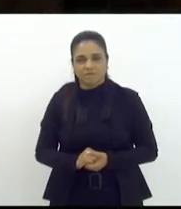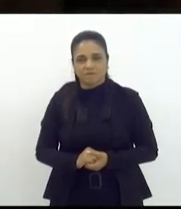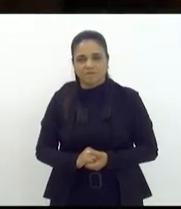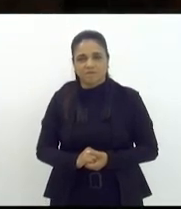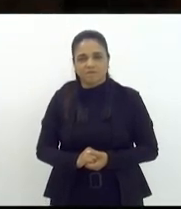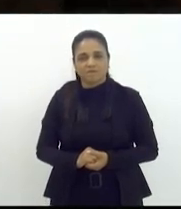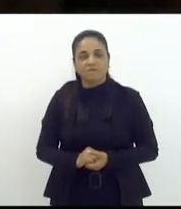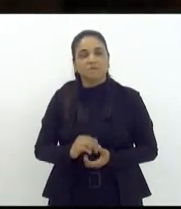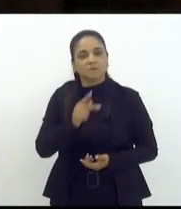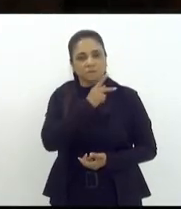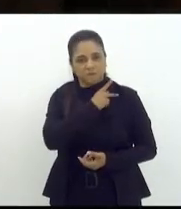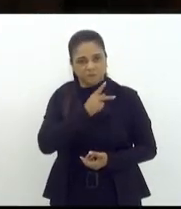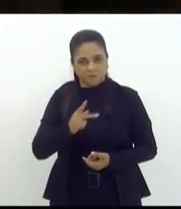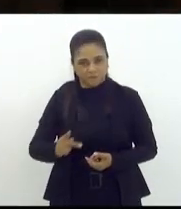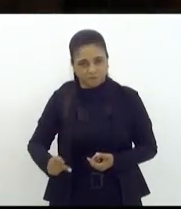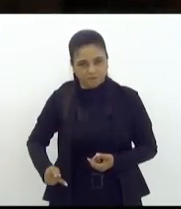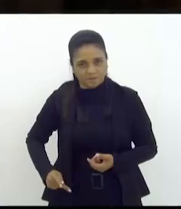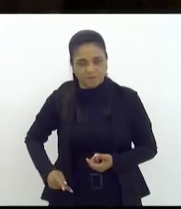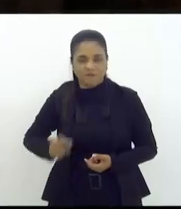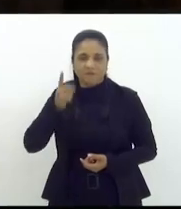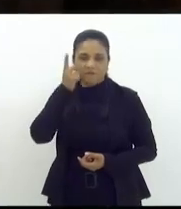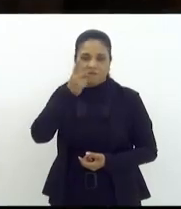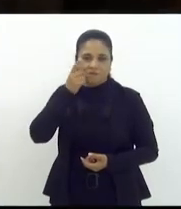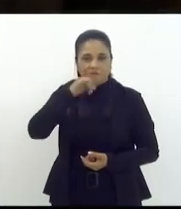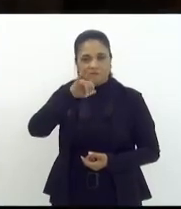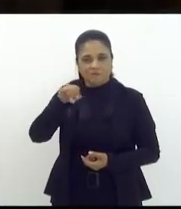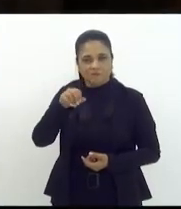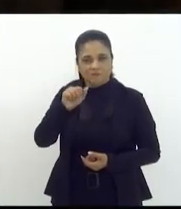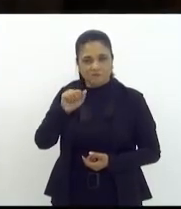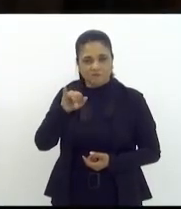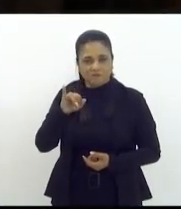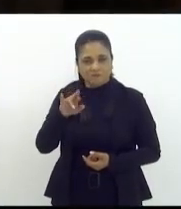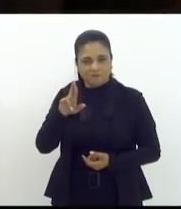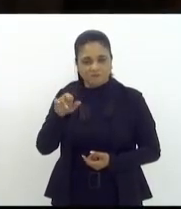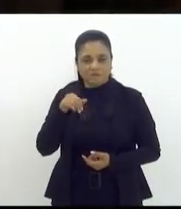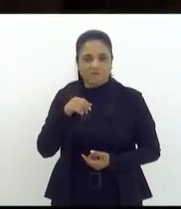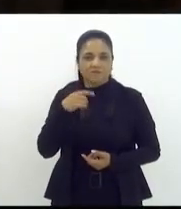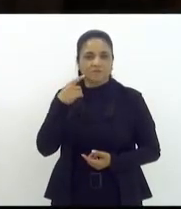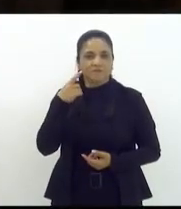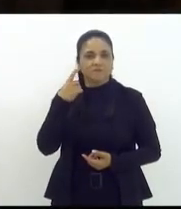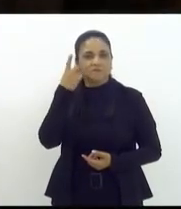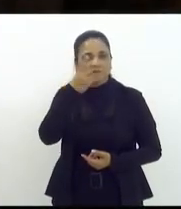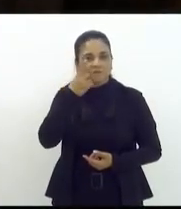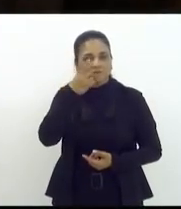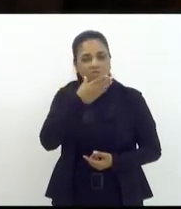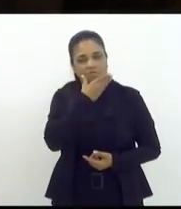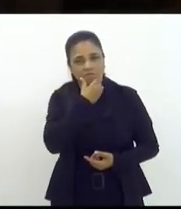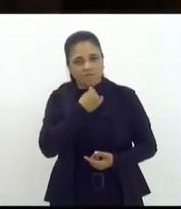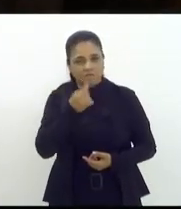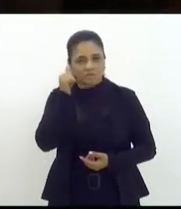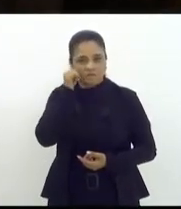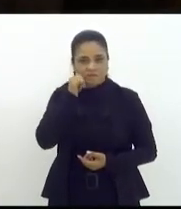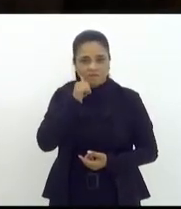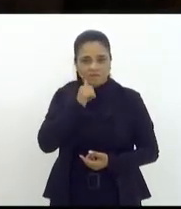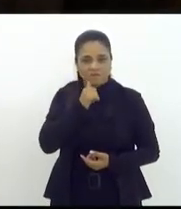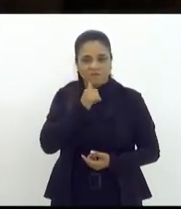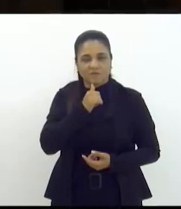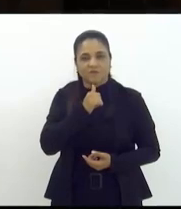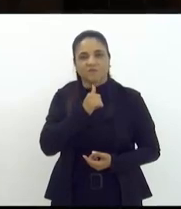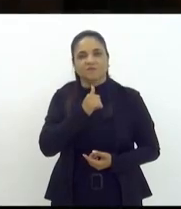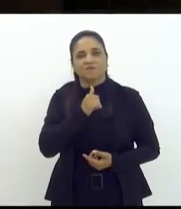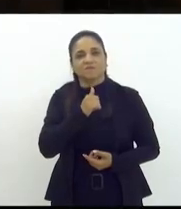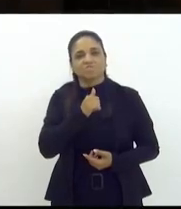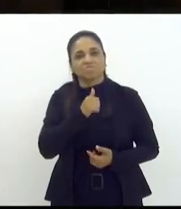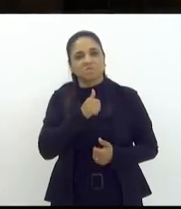senhor presidente Deputado Jari senhoras e senhores deputados que nos acompanham